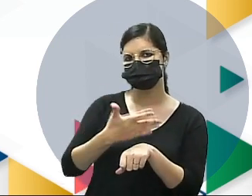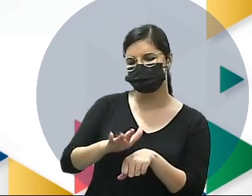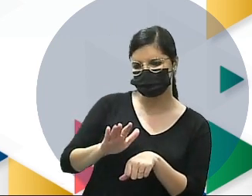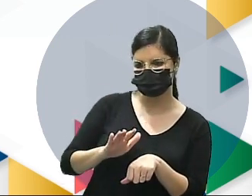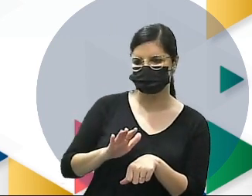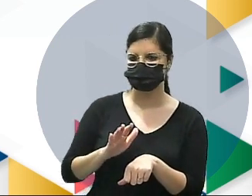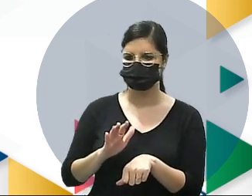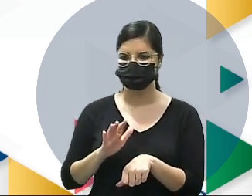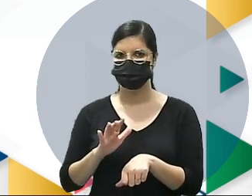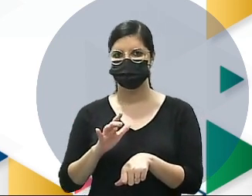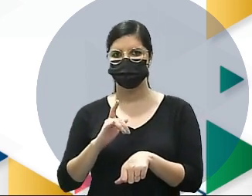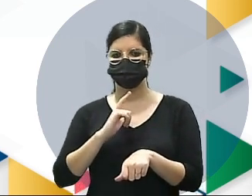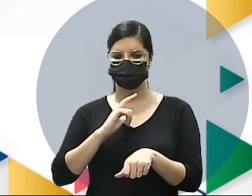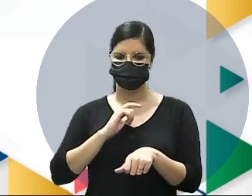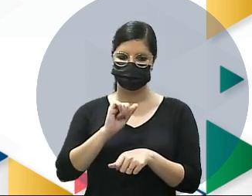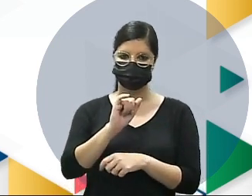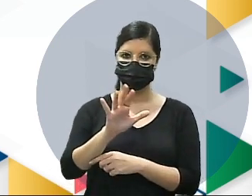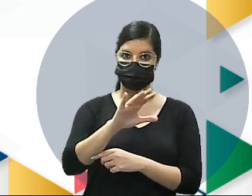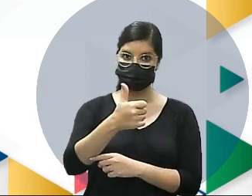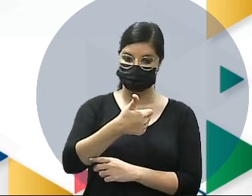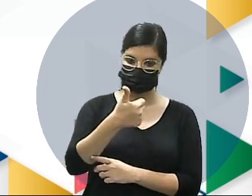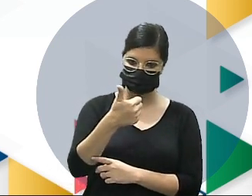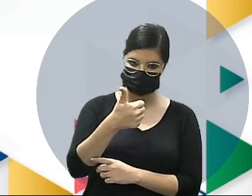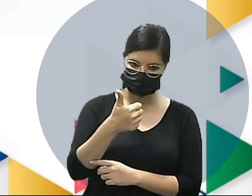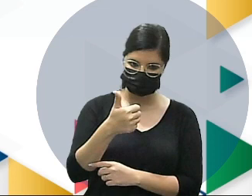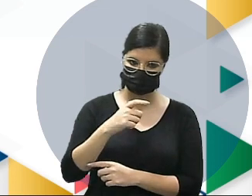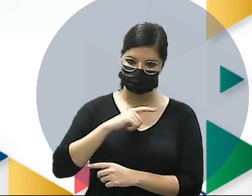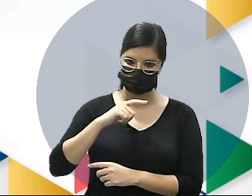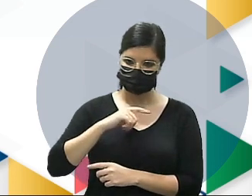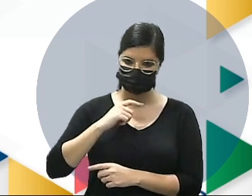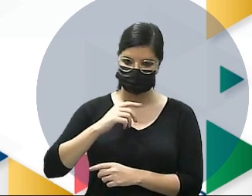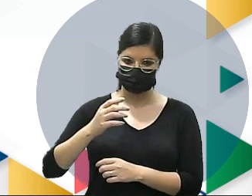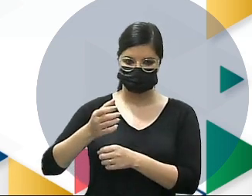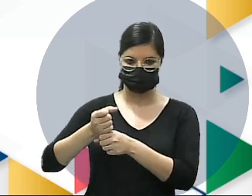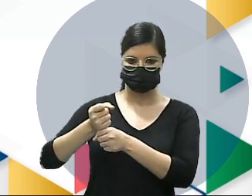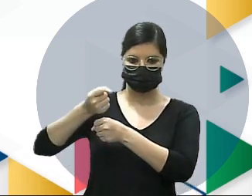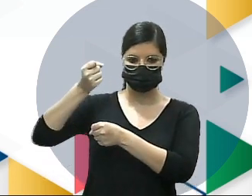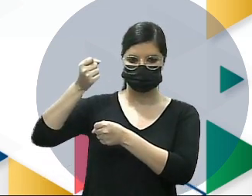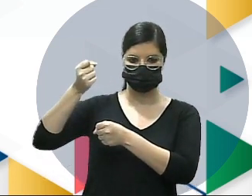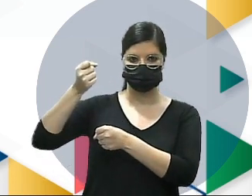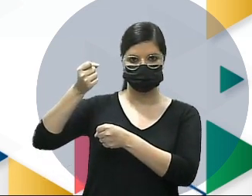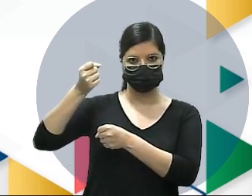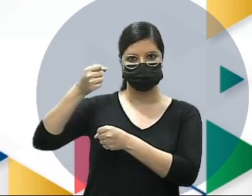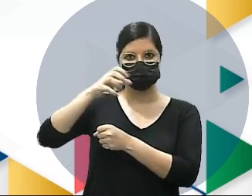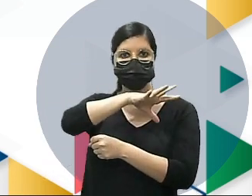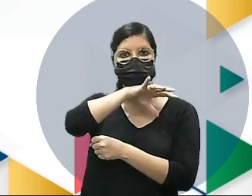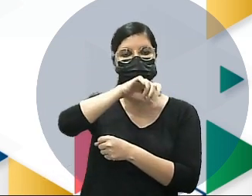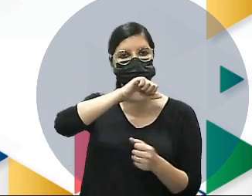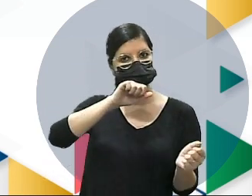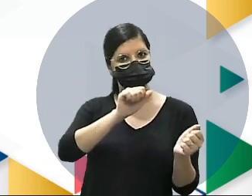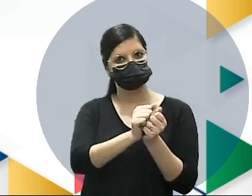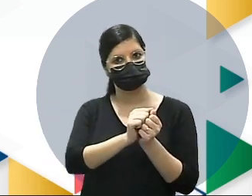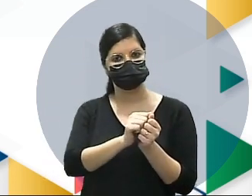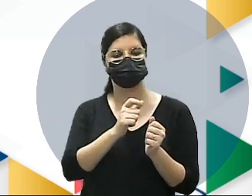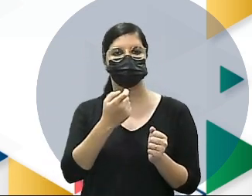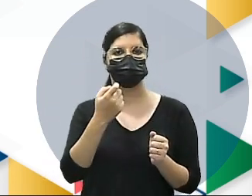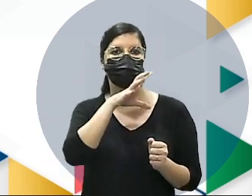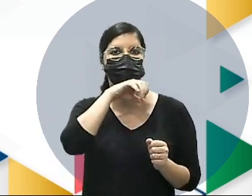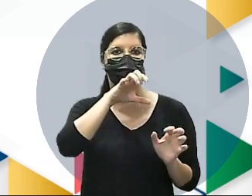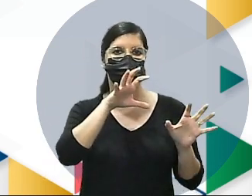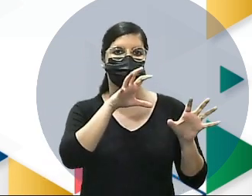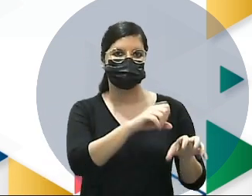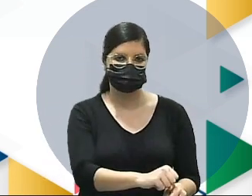ali se você vai ver na primeira figura você vai ver que eles estão portando uma arma então com animais Possivelmente é uma relação Direta com uma caça